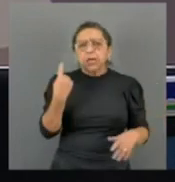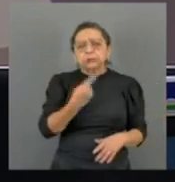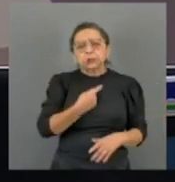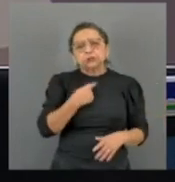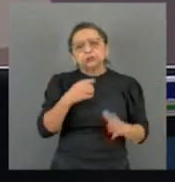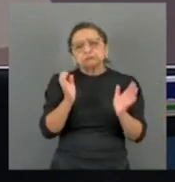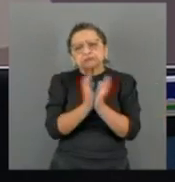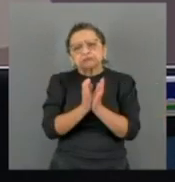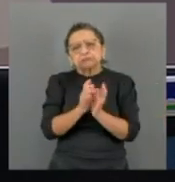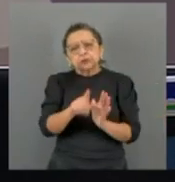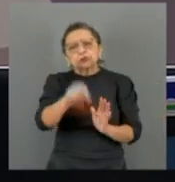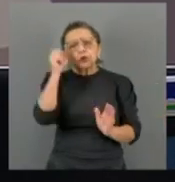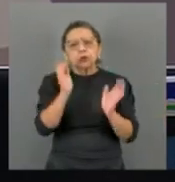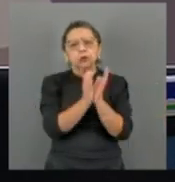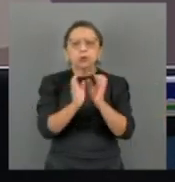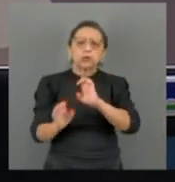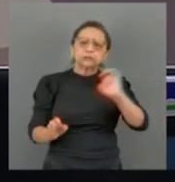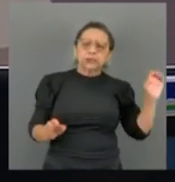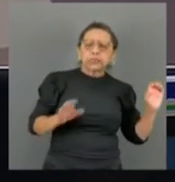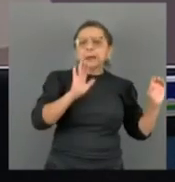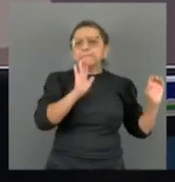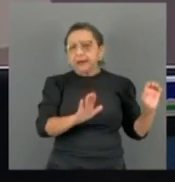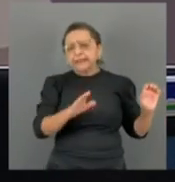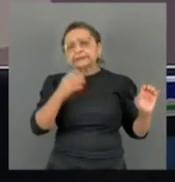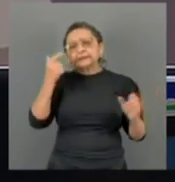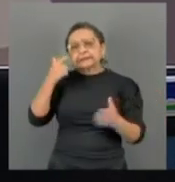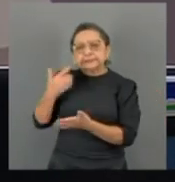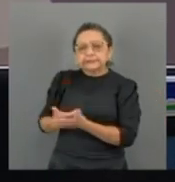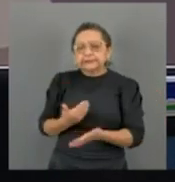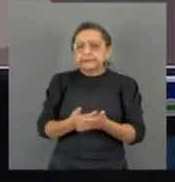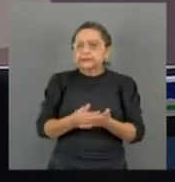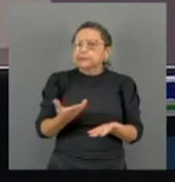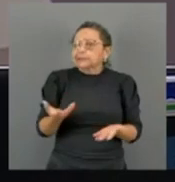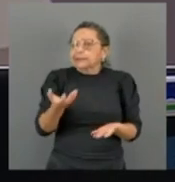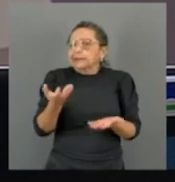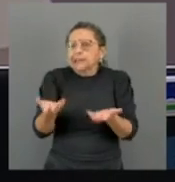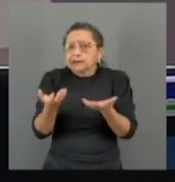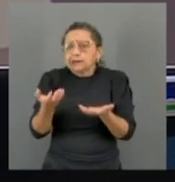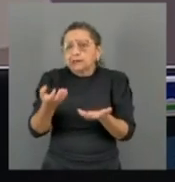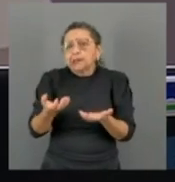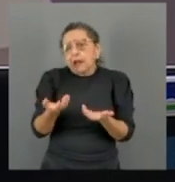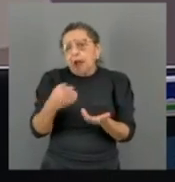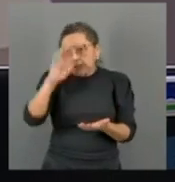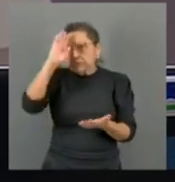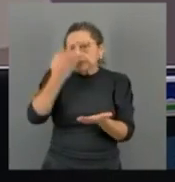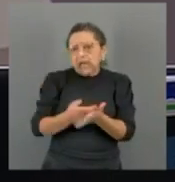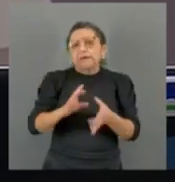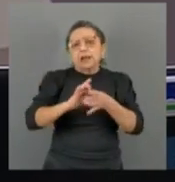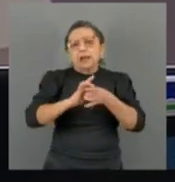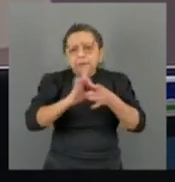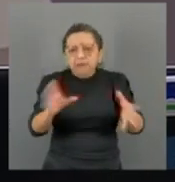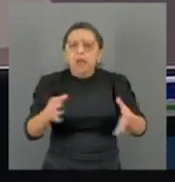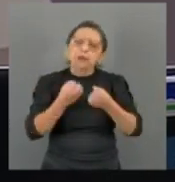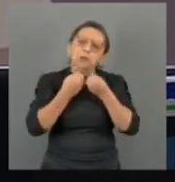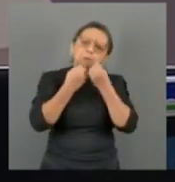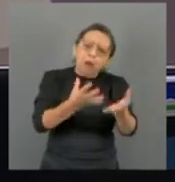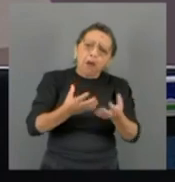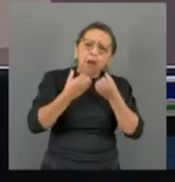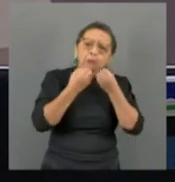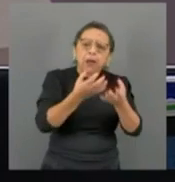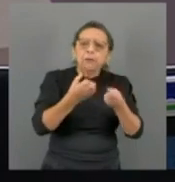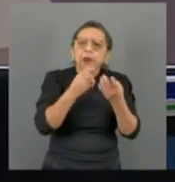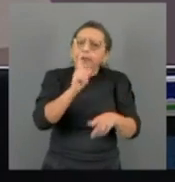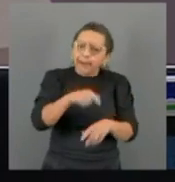mas a gente cria muito na liberdade da expressão. Era uma coisa